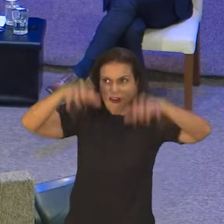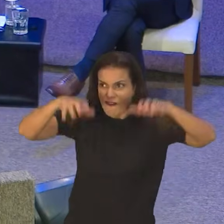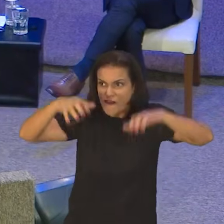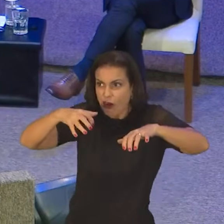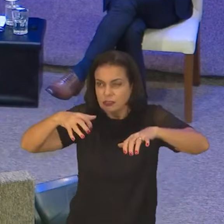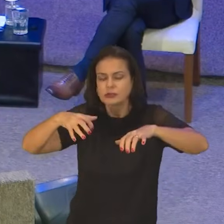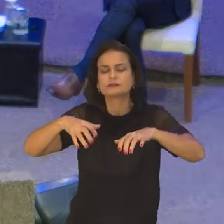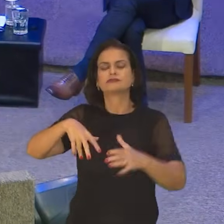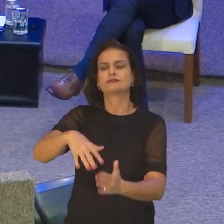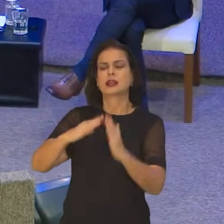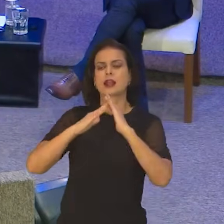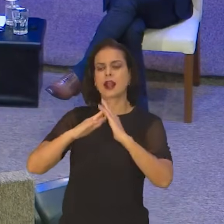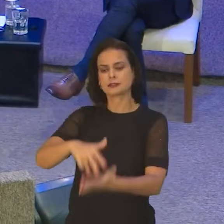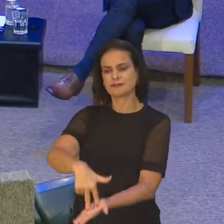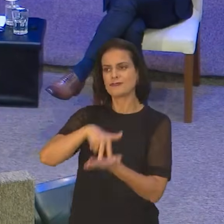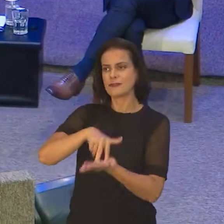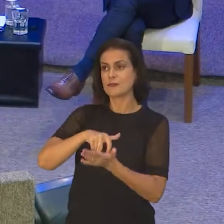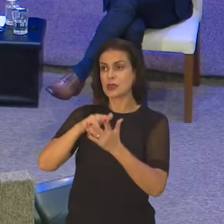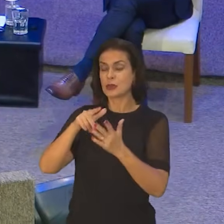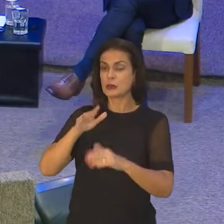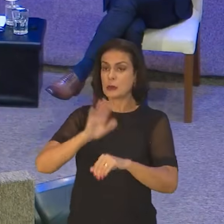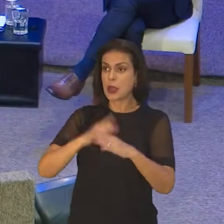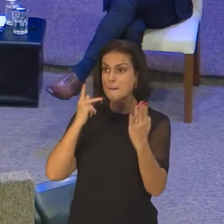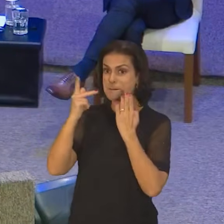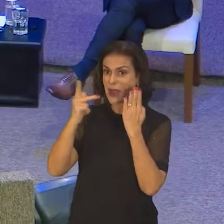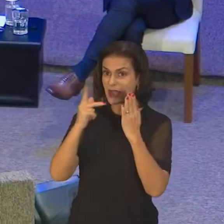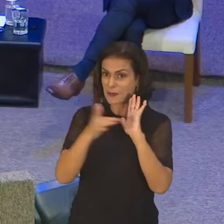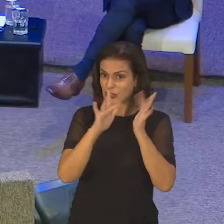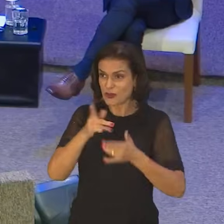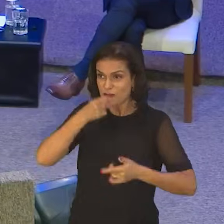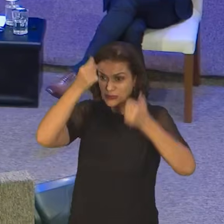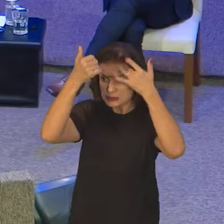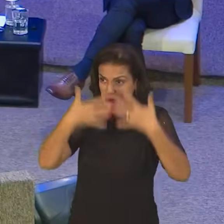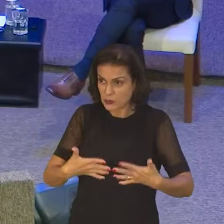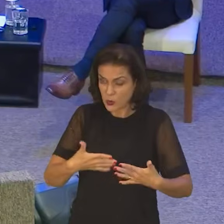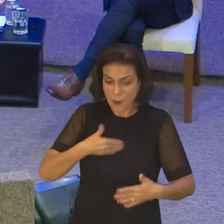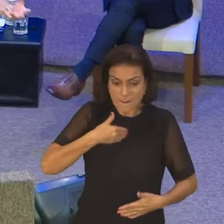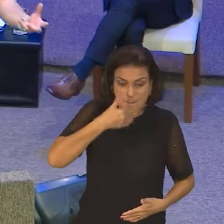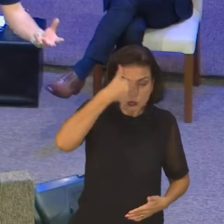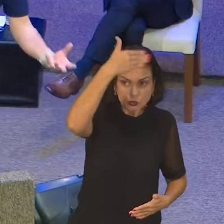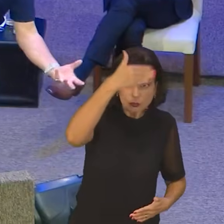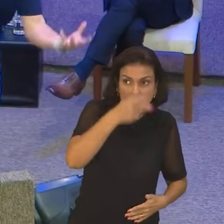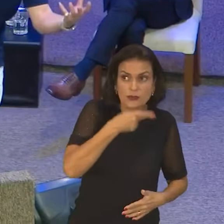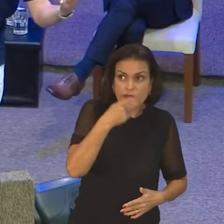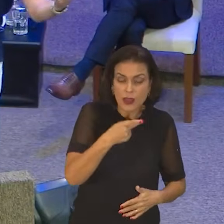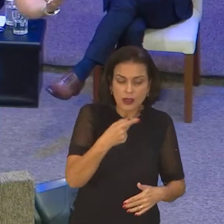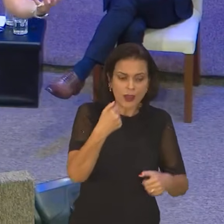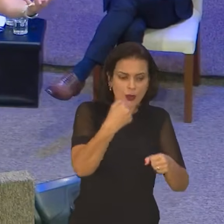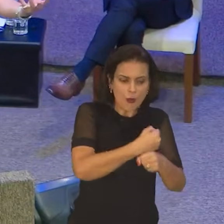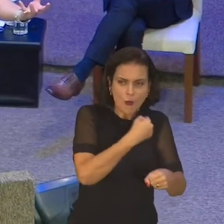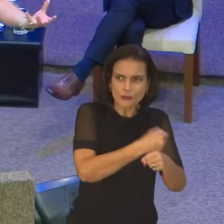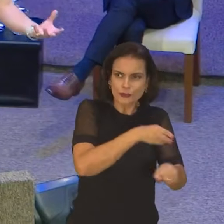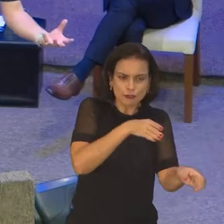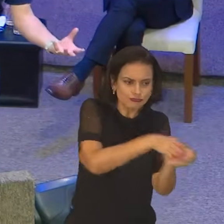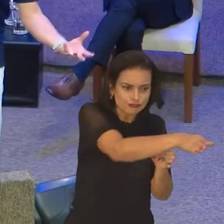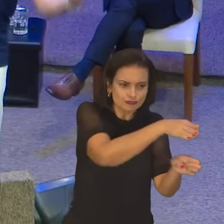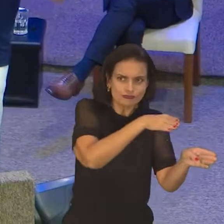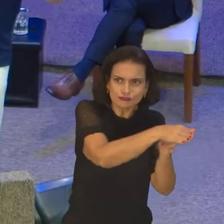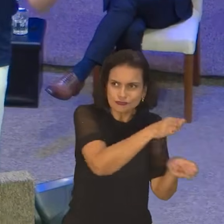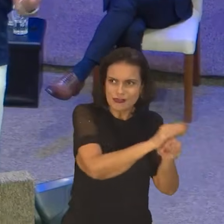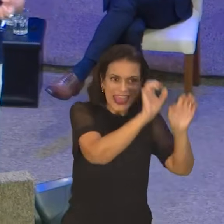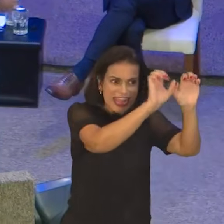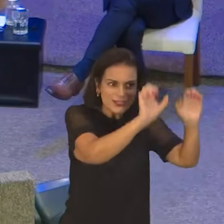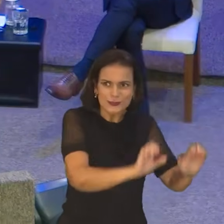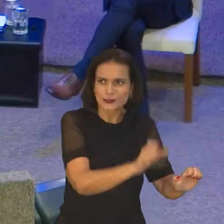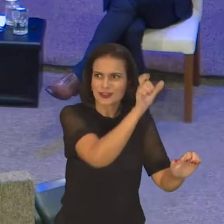eliminar. Quando Jesus falou isso, é isso aí quando um muçulmano faz. Ele construi, ele faz uma